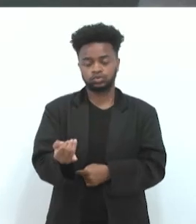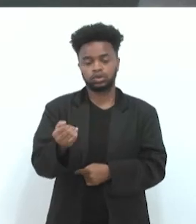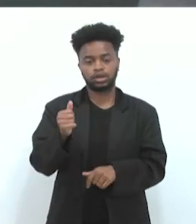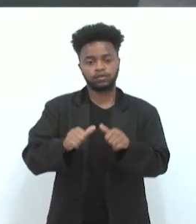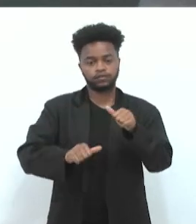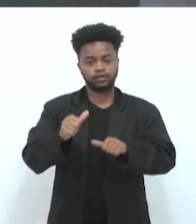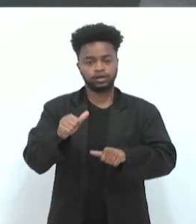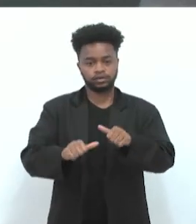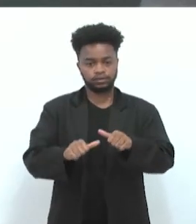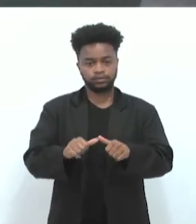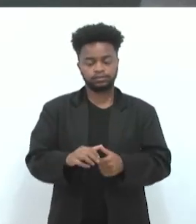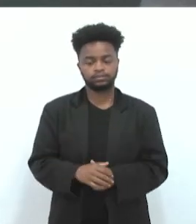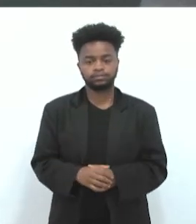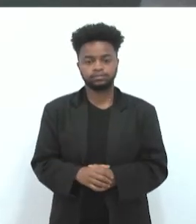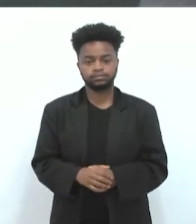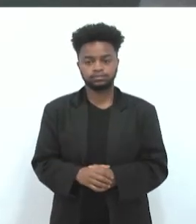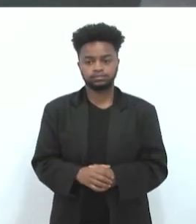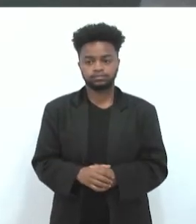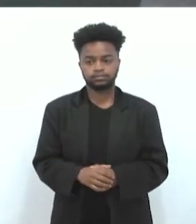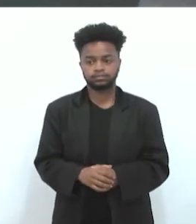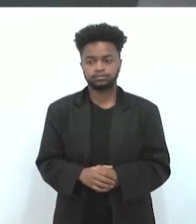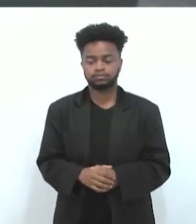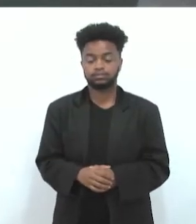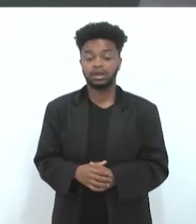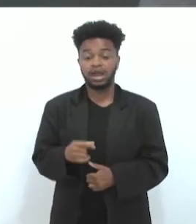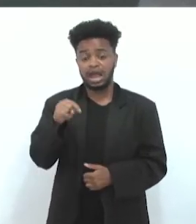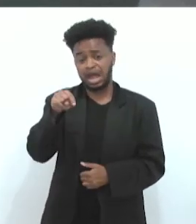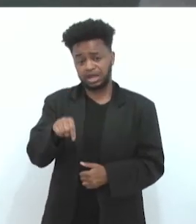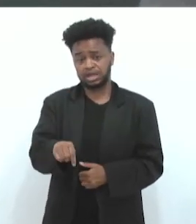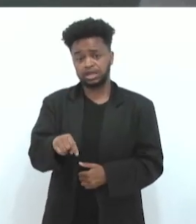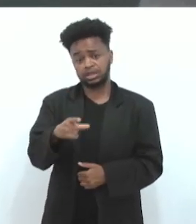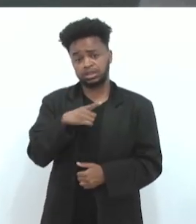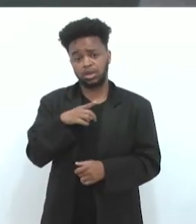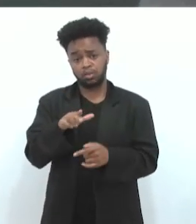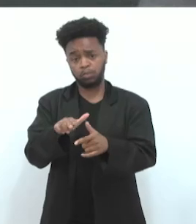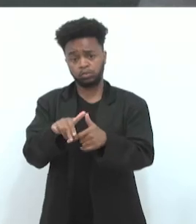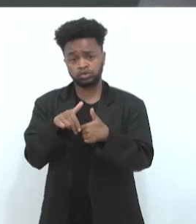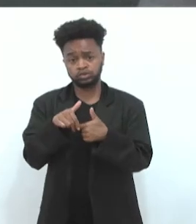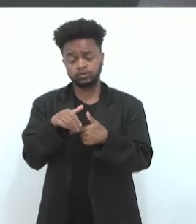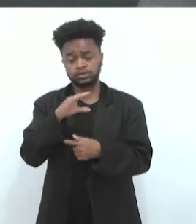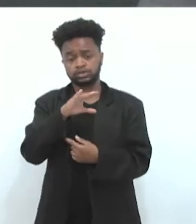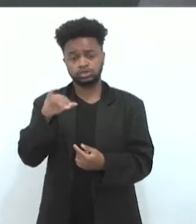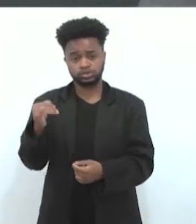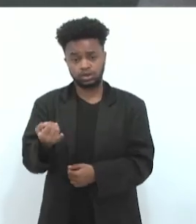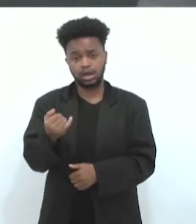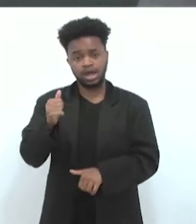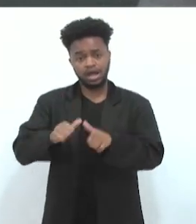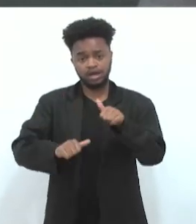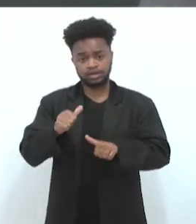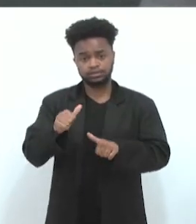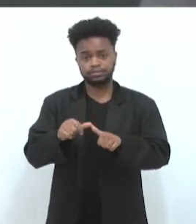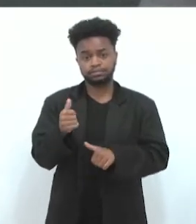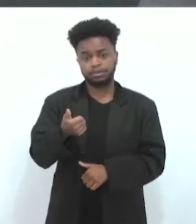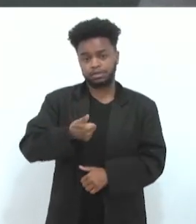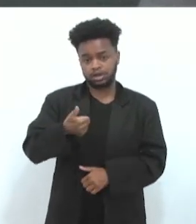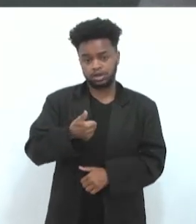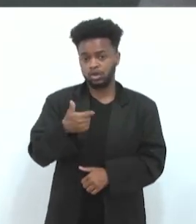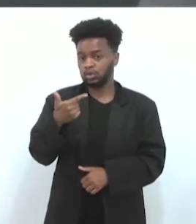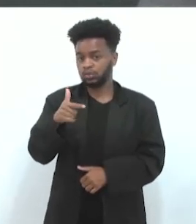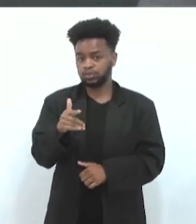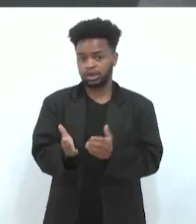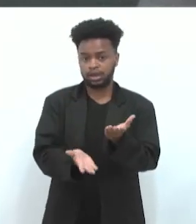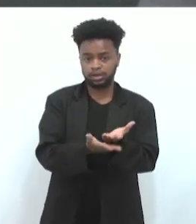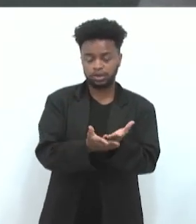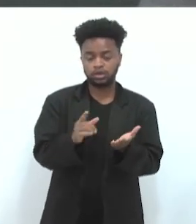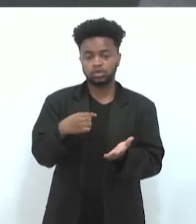vai analisar tudo ao final. Aqui tem um motivo para a Comissão de Constituição e Justiça atuar primeiro. Não tem anexação, a